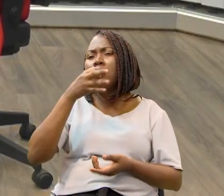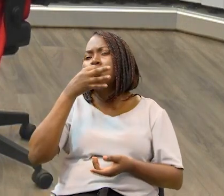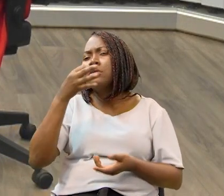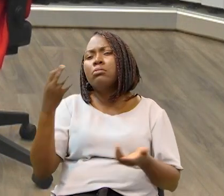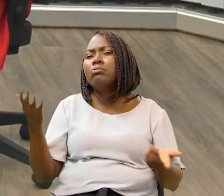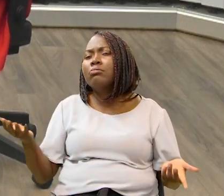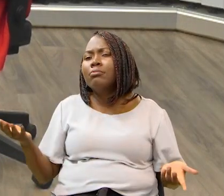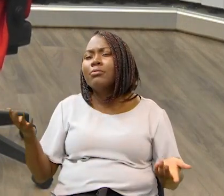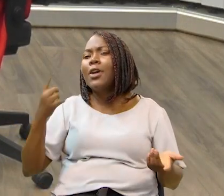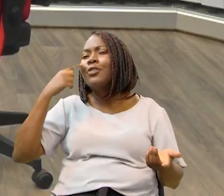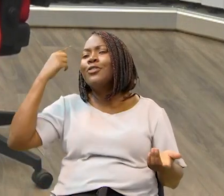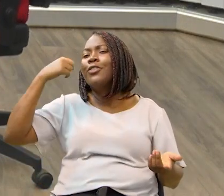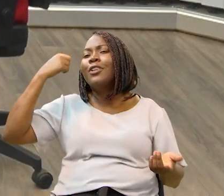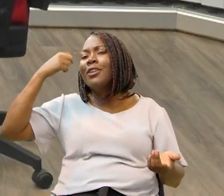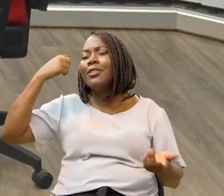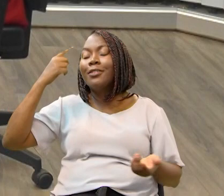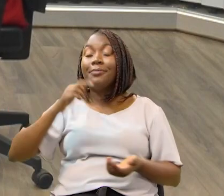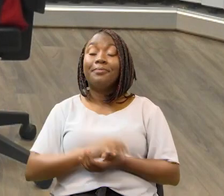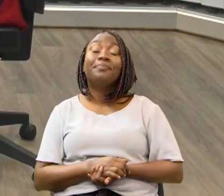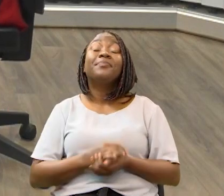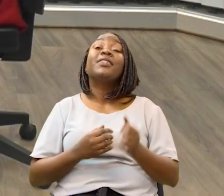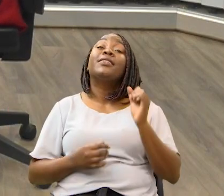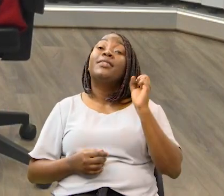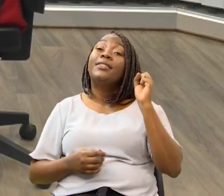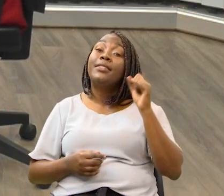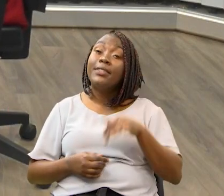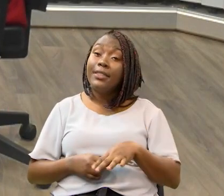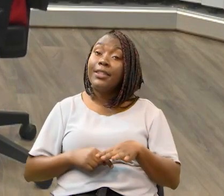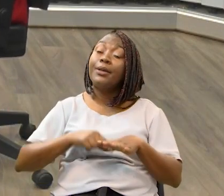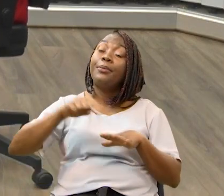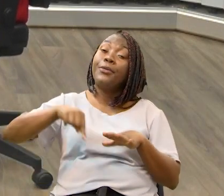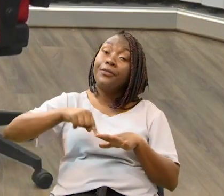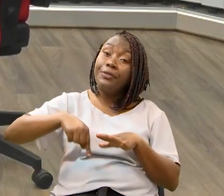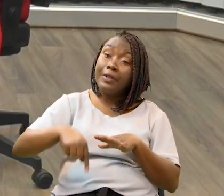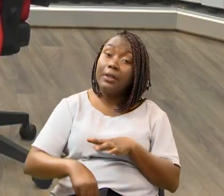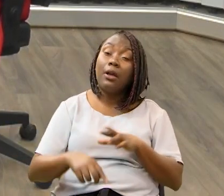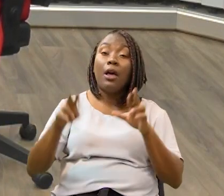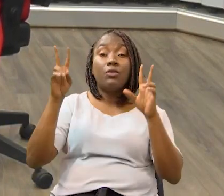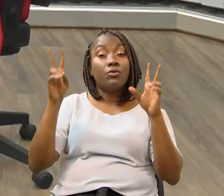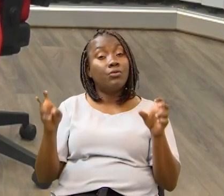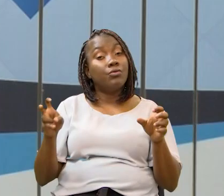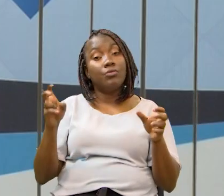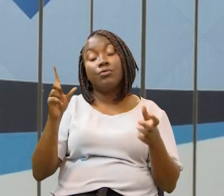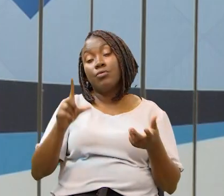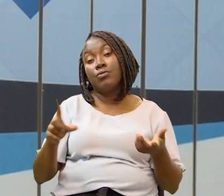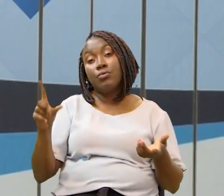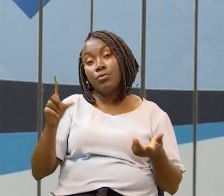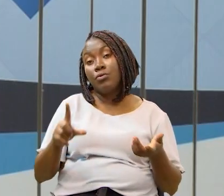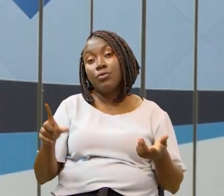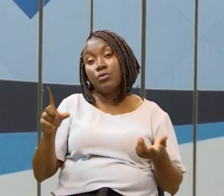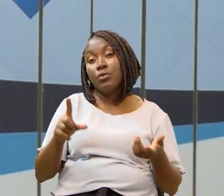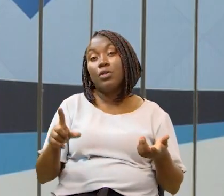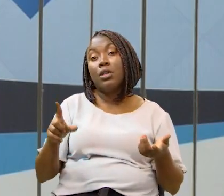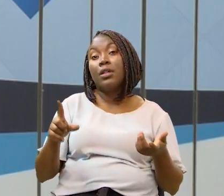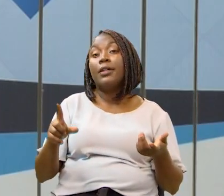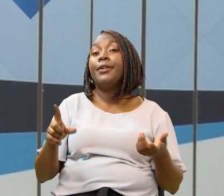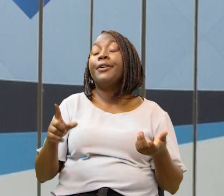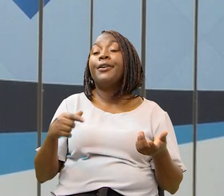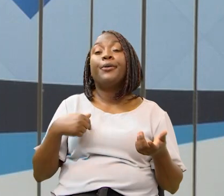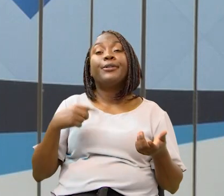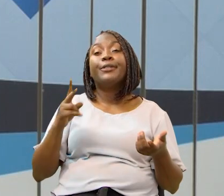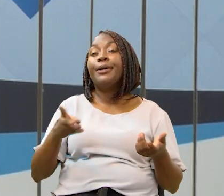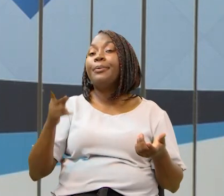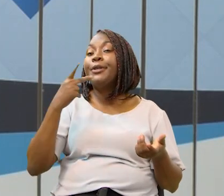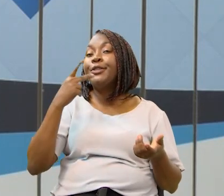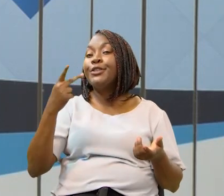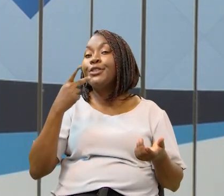ponto de vista aí de advogada? Isso, aprofundar no assunto, obviamente, né? E aí, o que eu